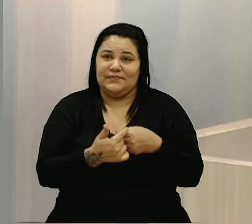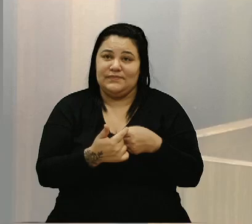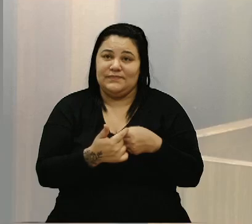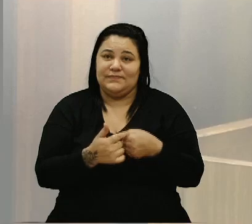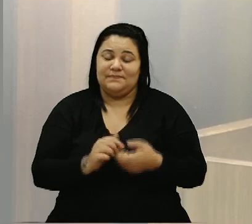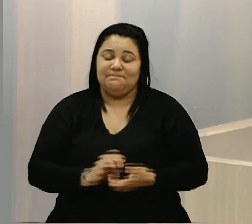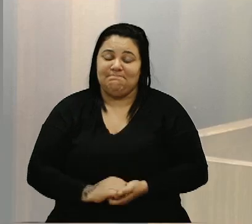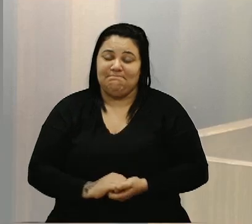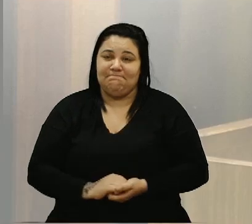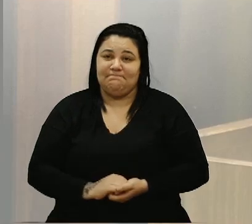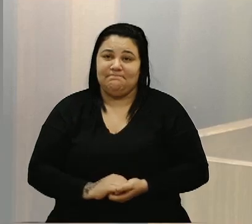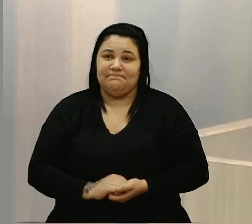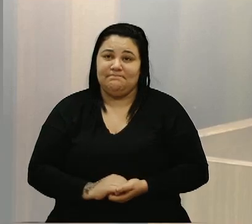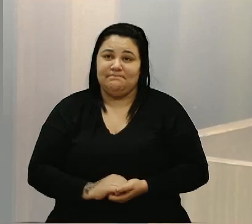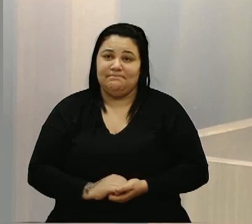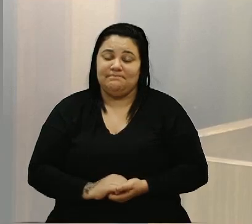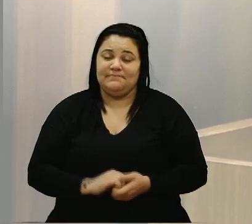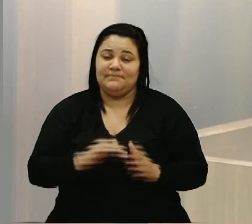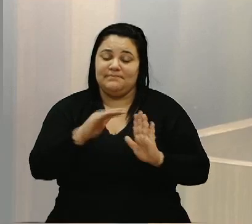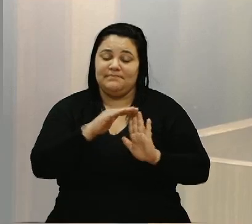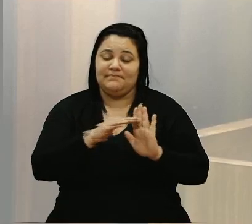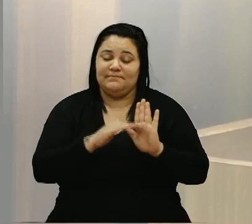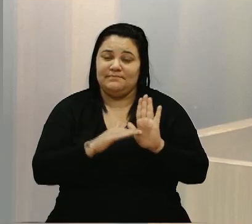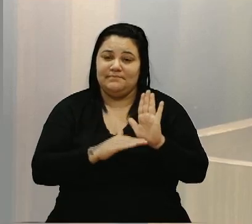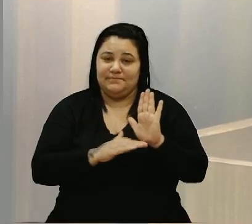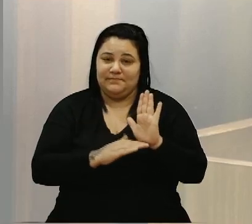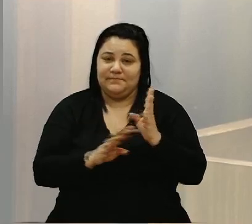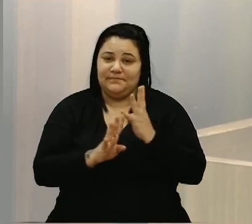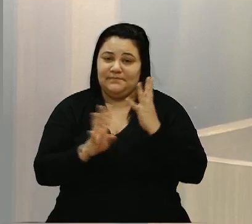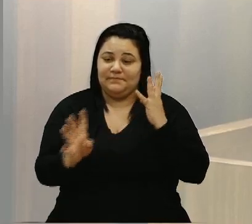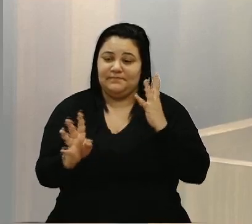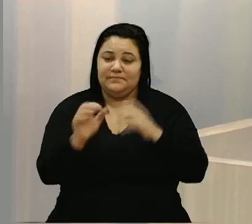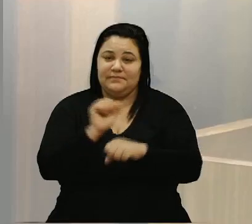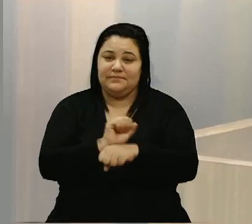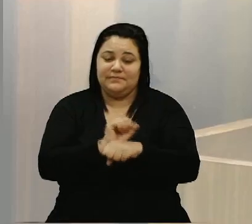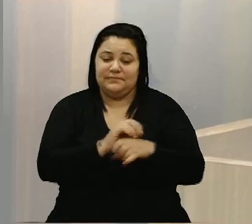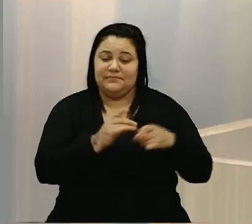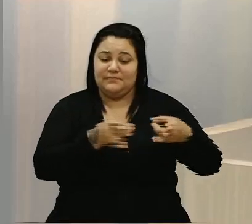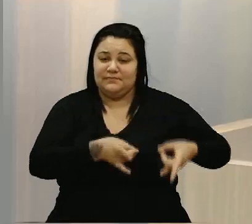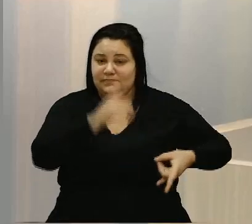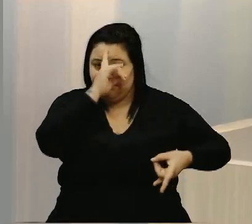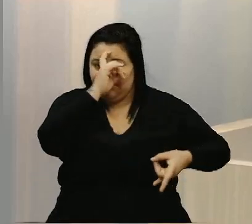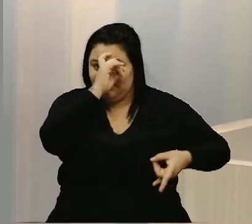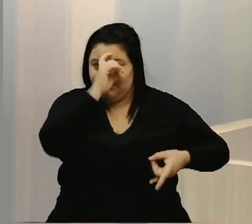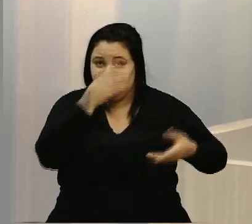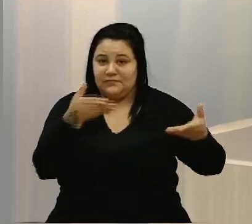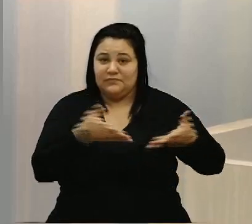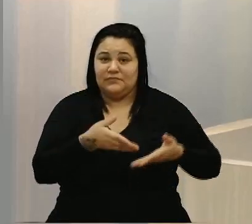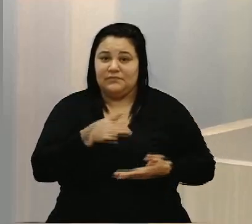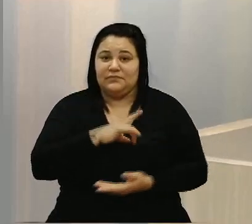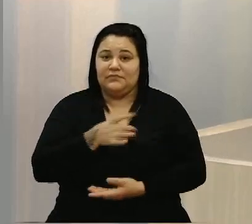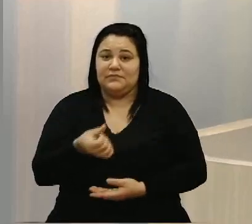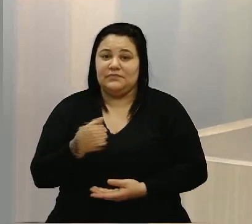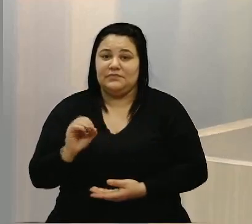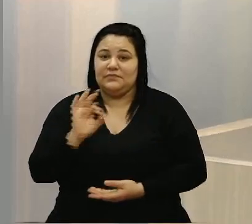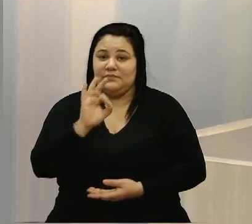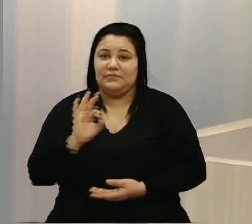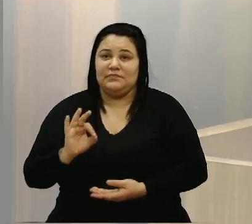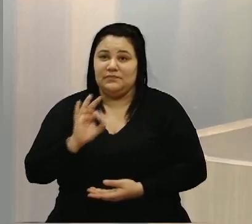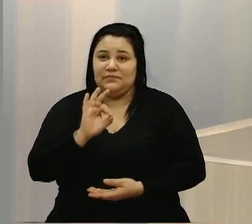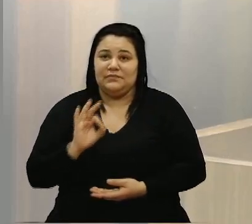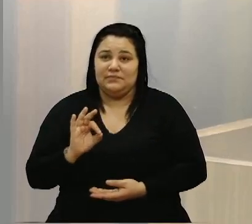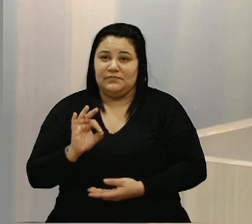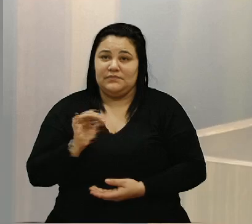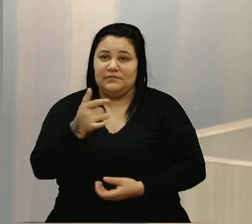Caxias. Dessa lista de espera que eu falo para vocês por leitos, nós temos aproximadamente 60% dos pacientes de